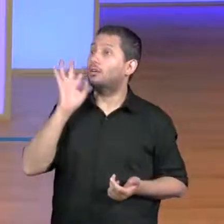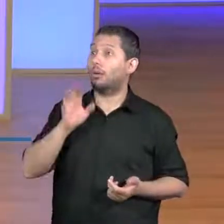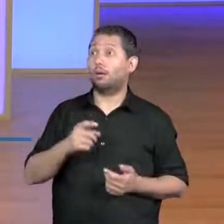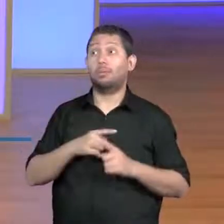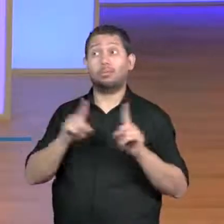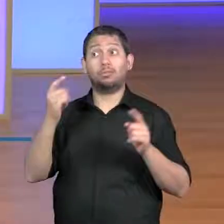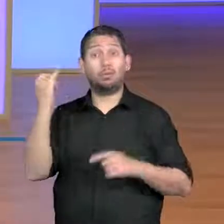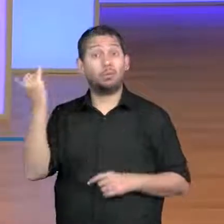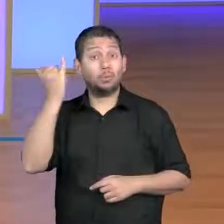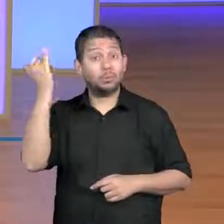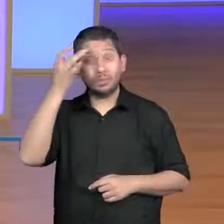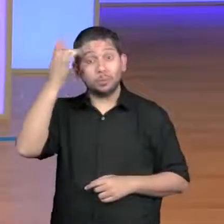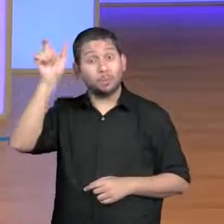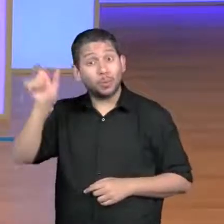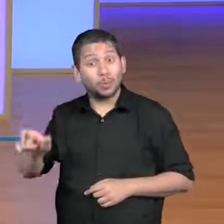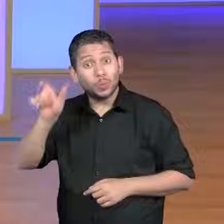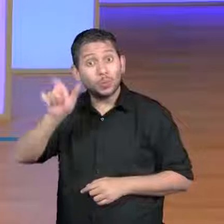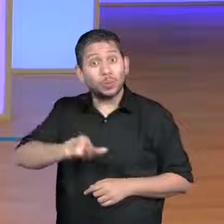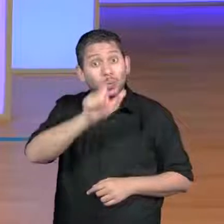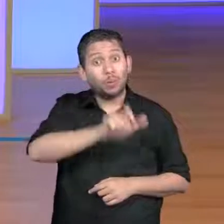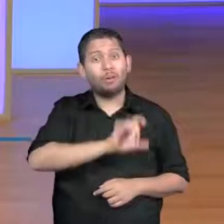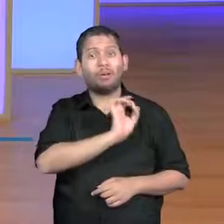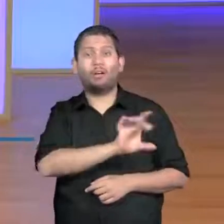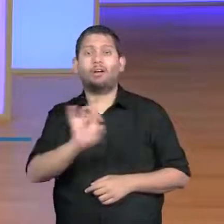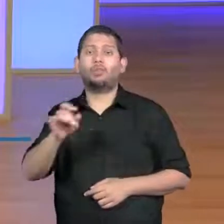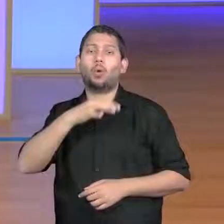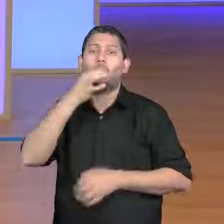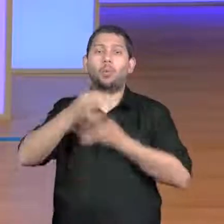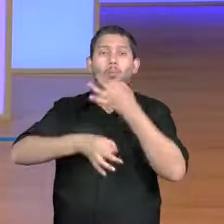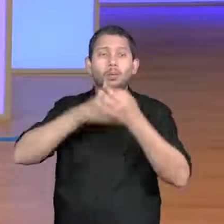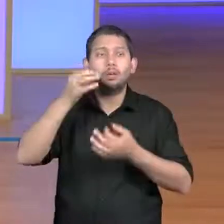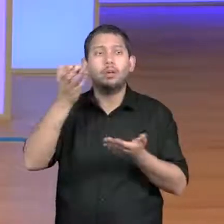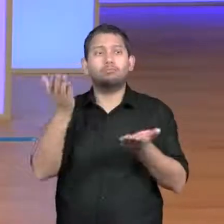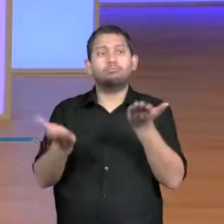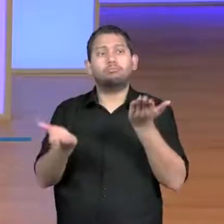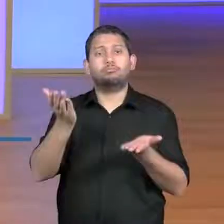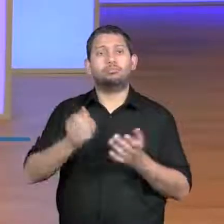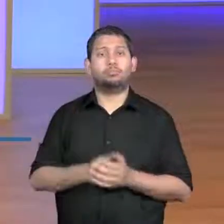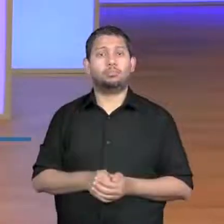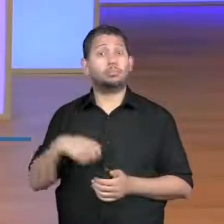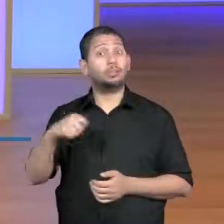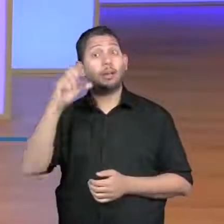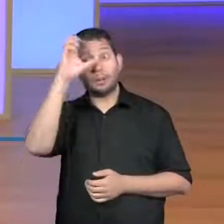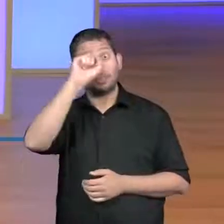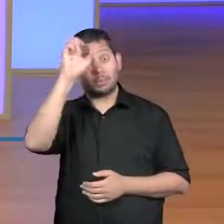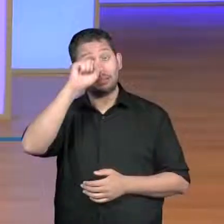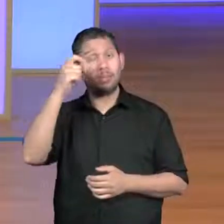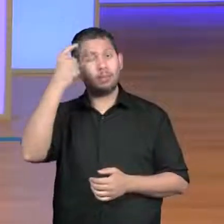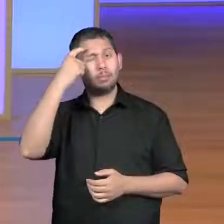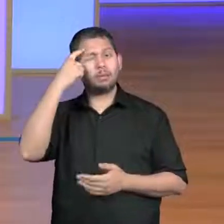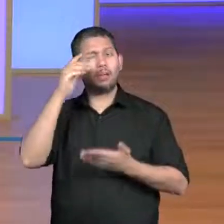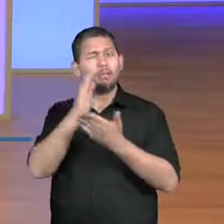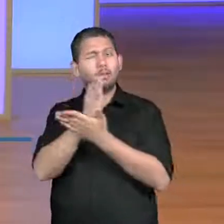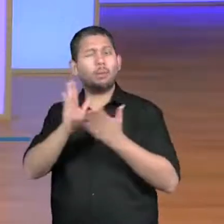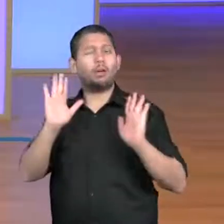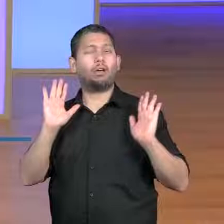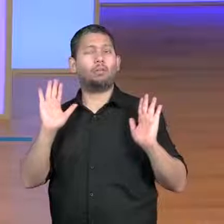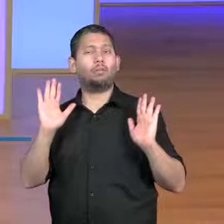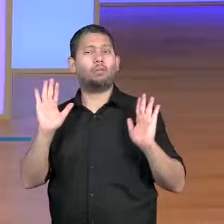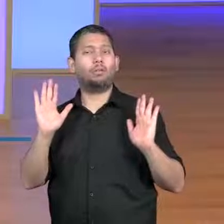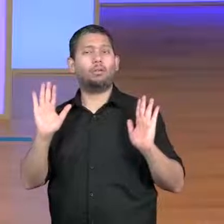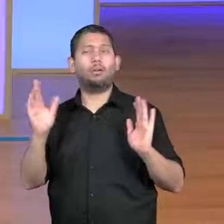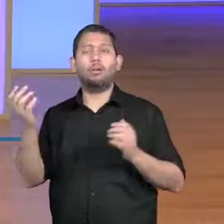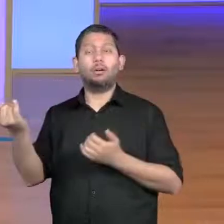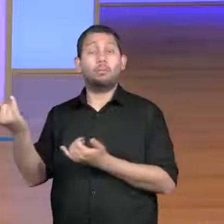da opinião crítica. Exato. A gente aprender a separar, a discernir, né, as informações